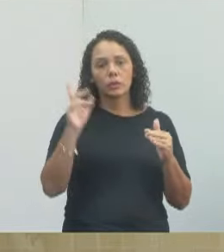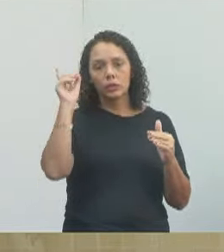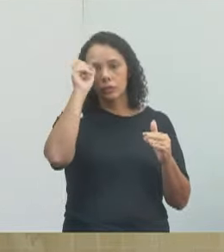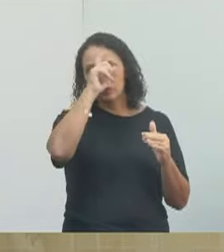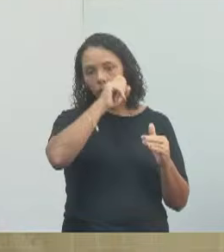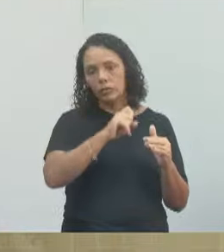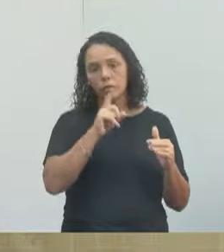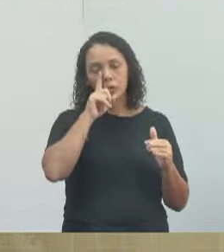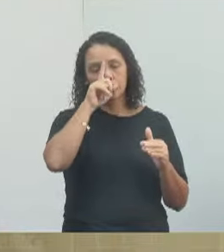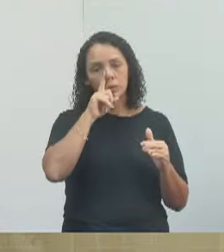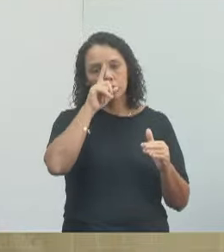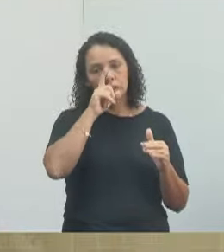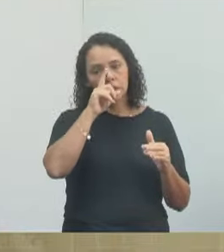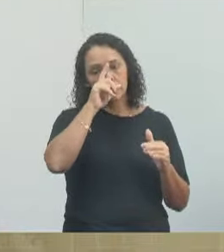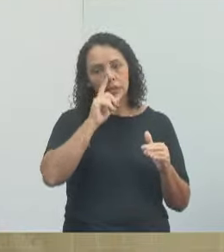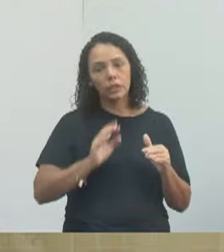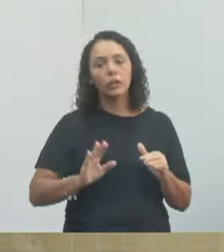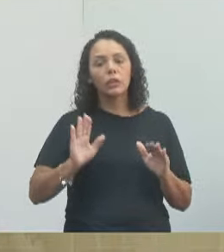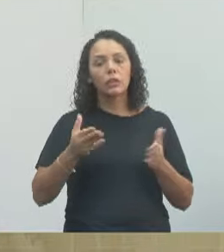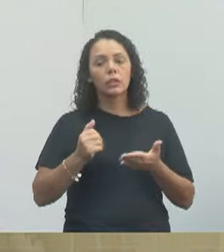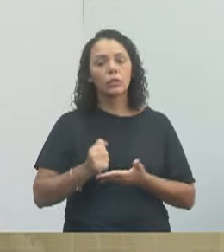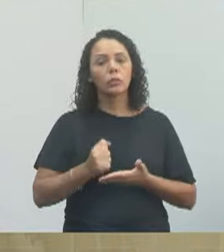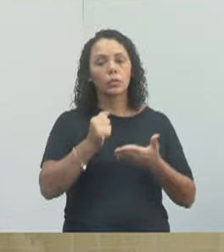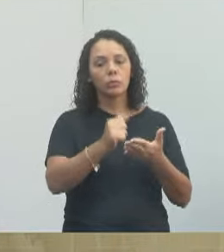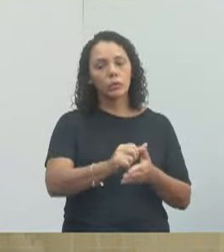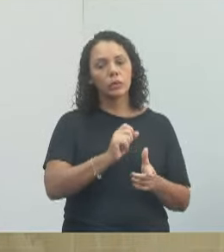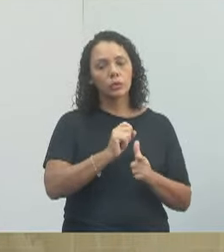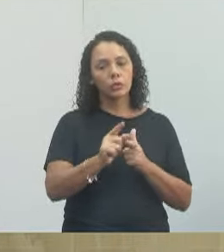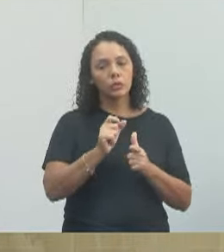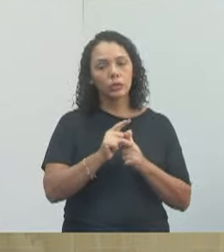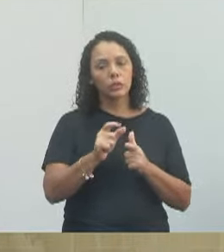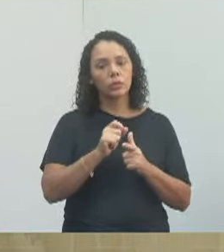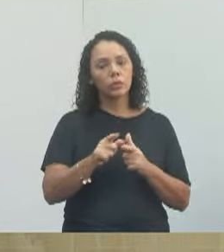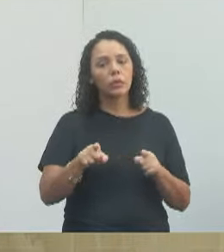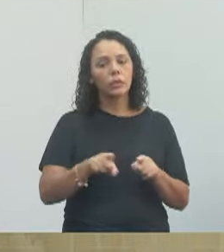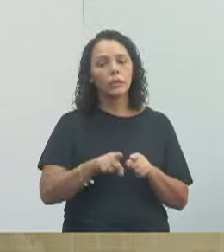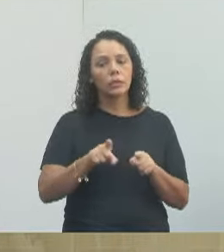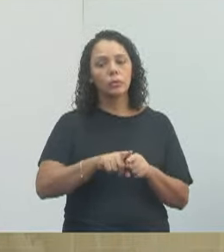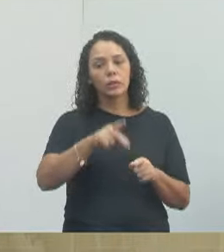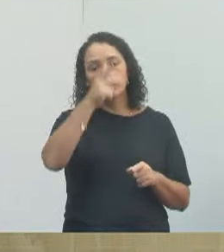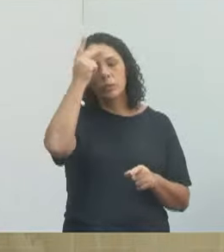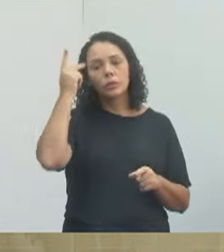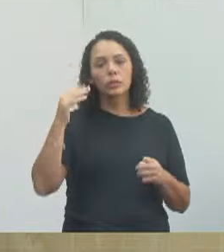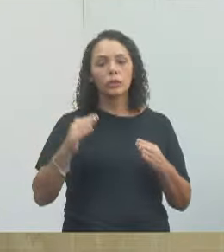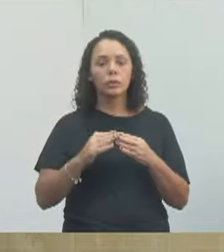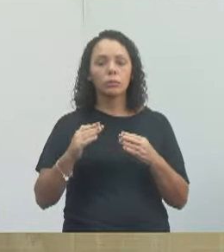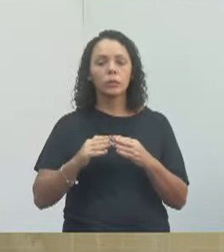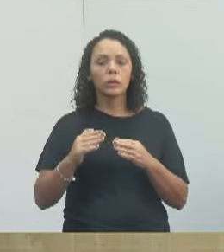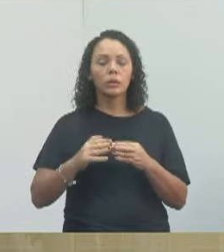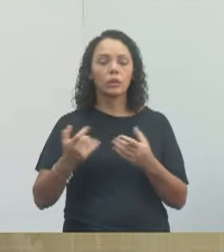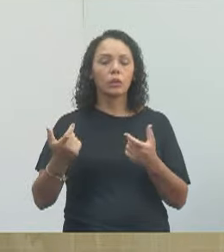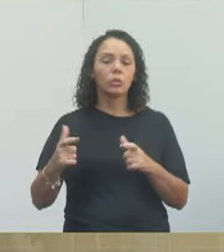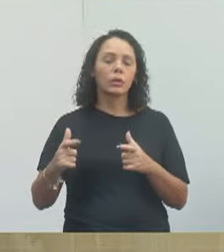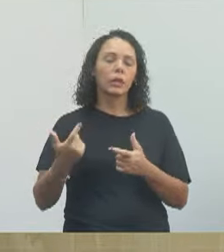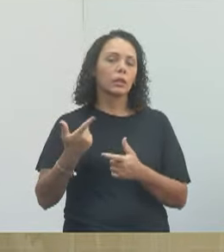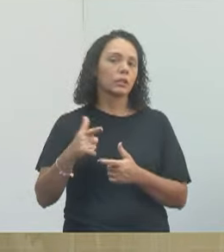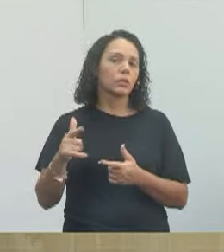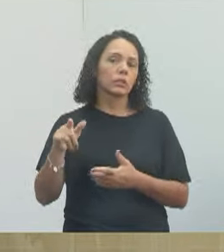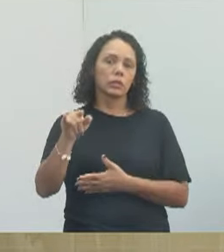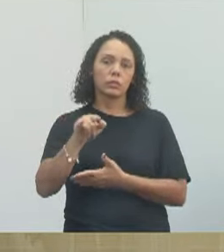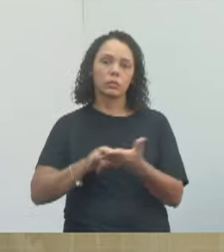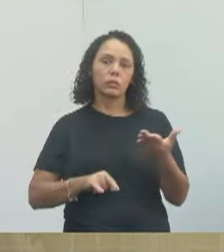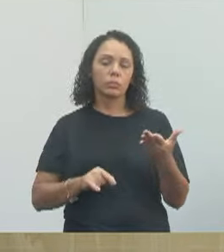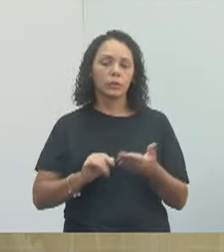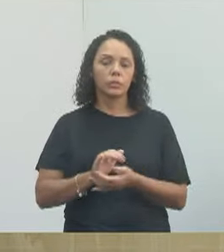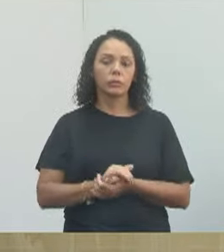recebendo benefício de aluguel social além daqueles que precisam sair das áreas em processo de regularização um